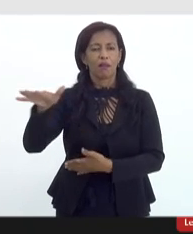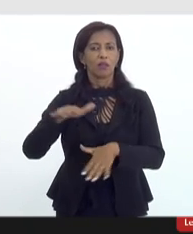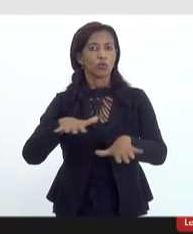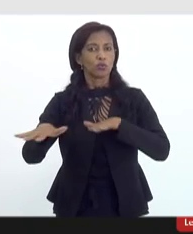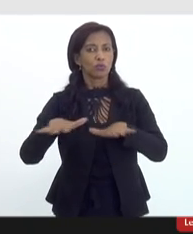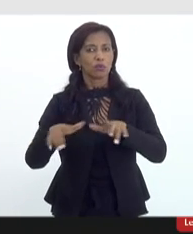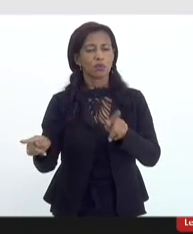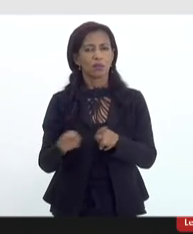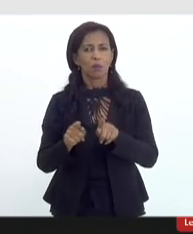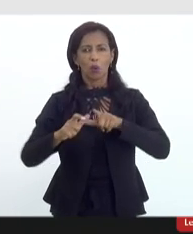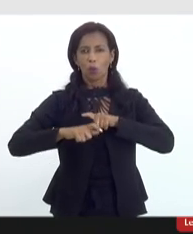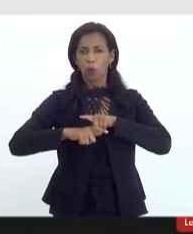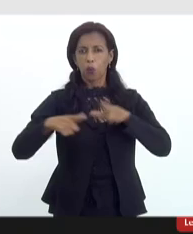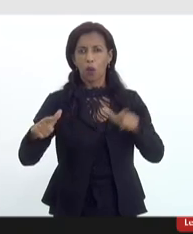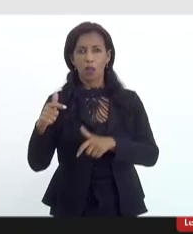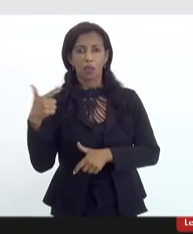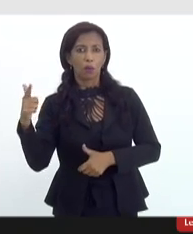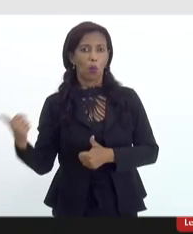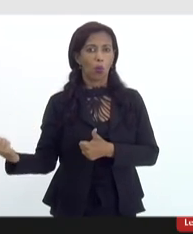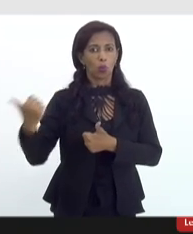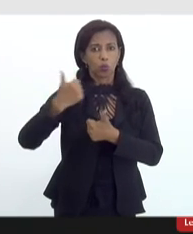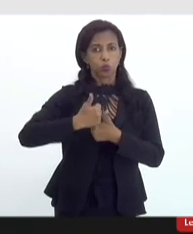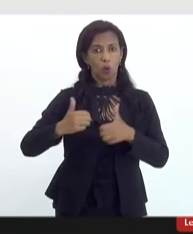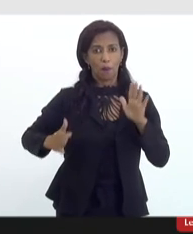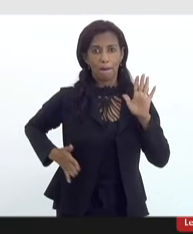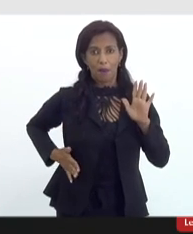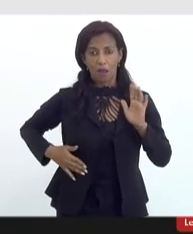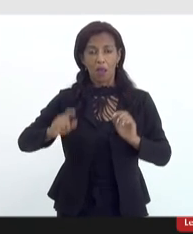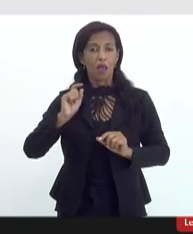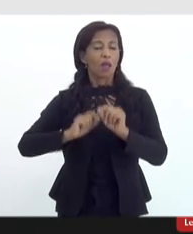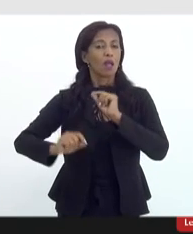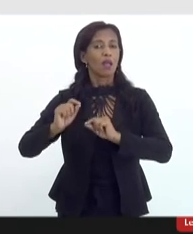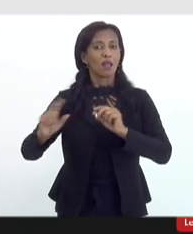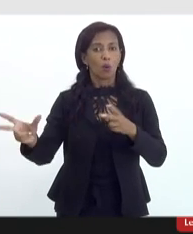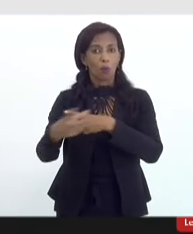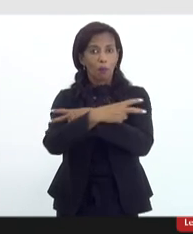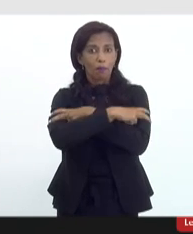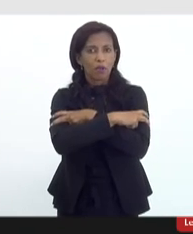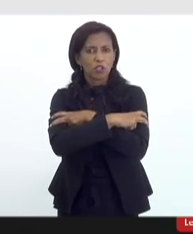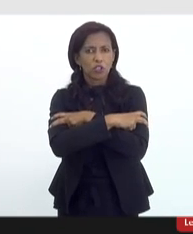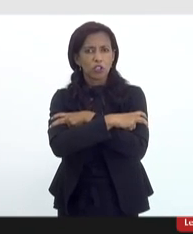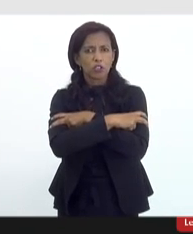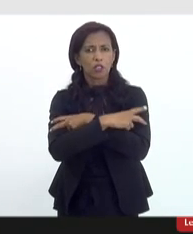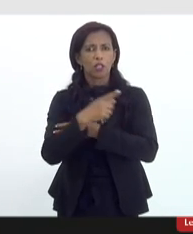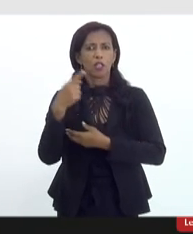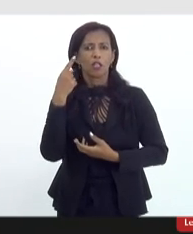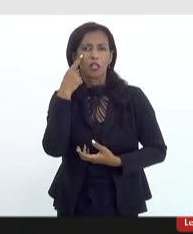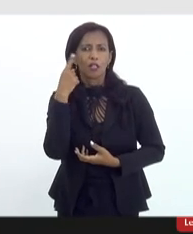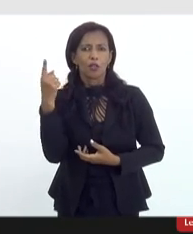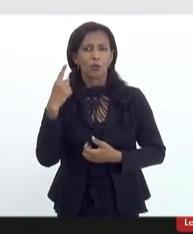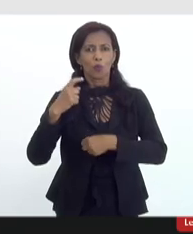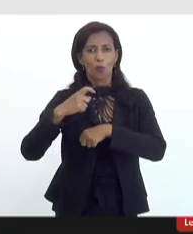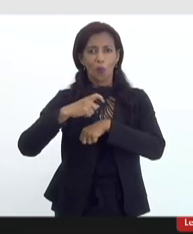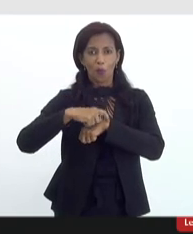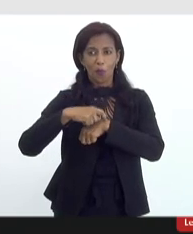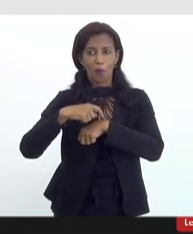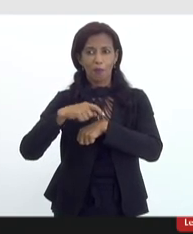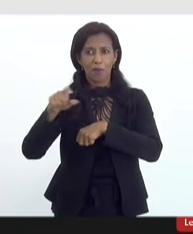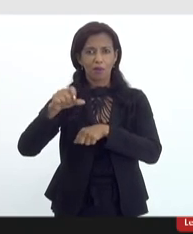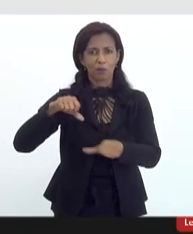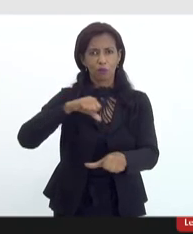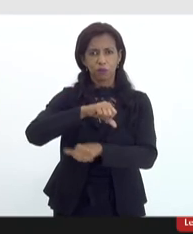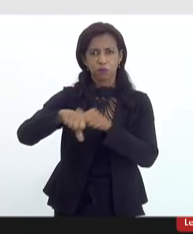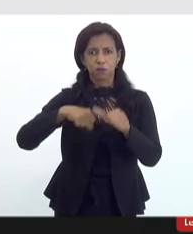são enormes. Depois assume um outro traficante que é um bandista, ele num primeiro momento faz um jogo com a comunidade, né, que é